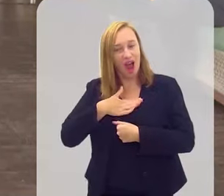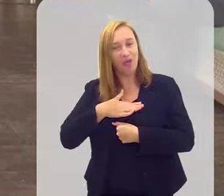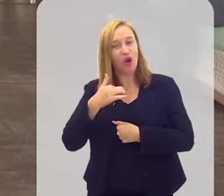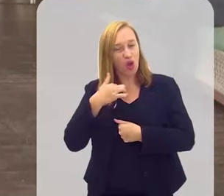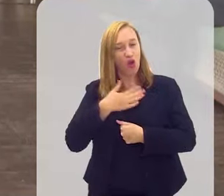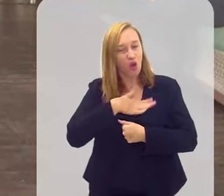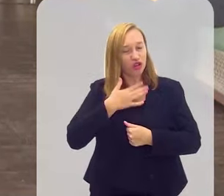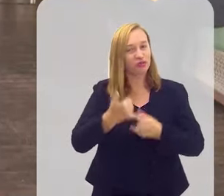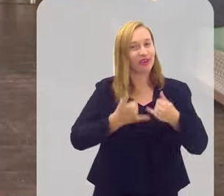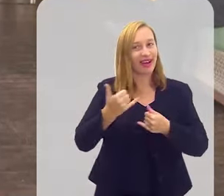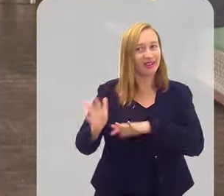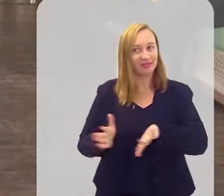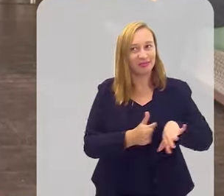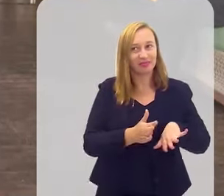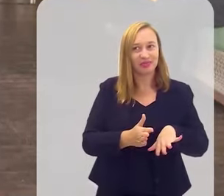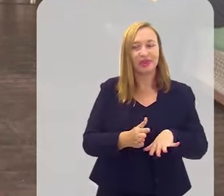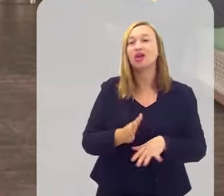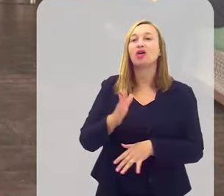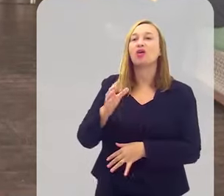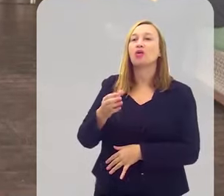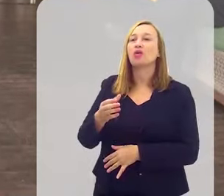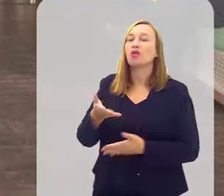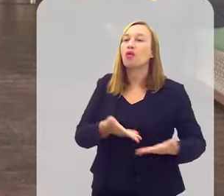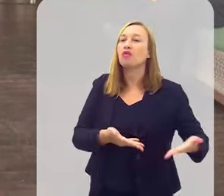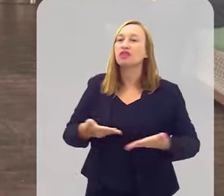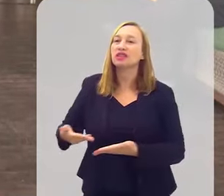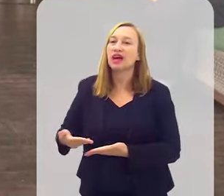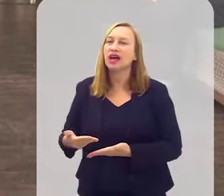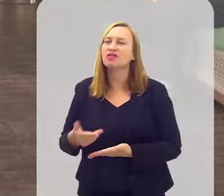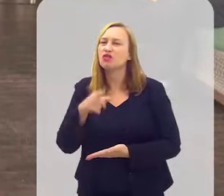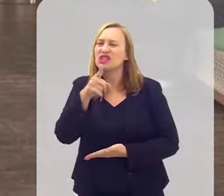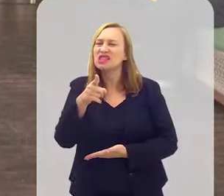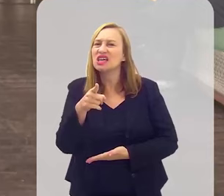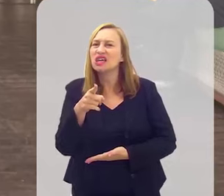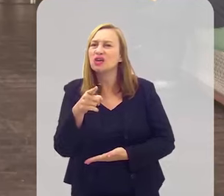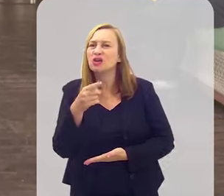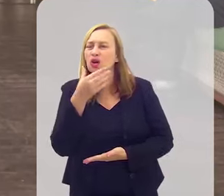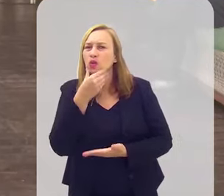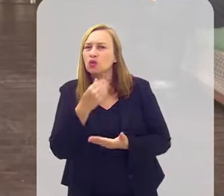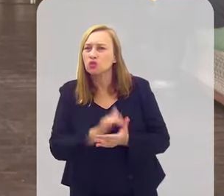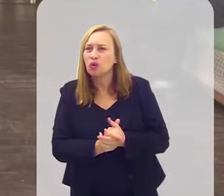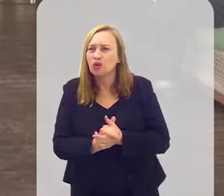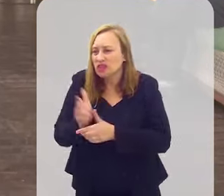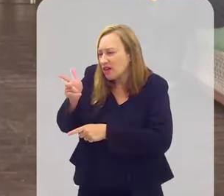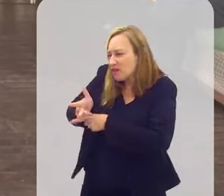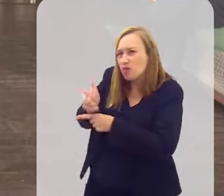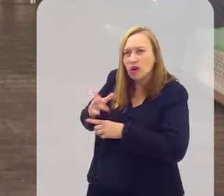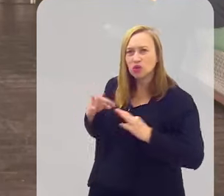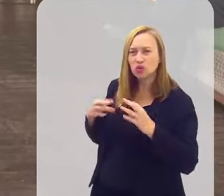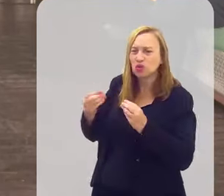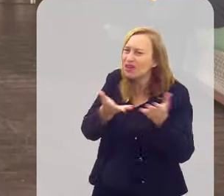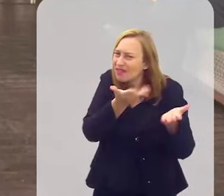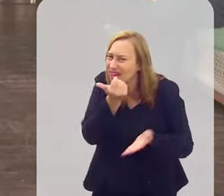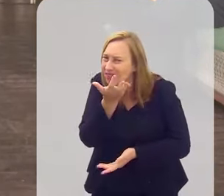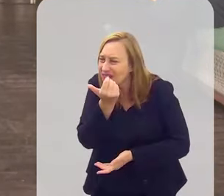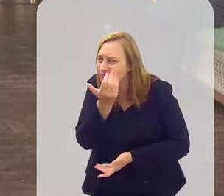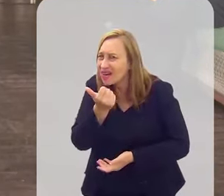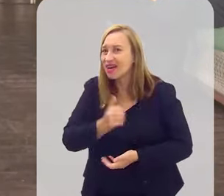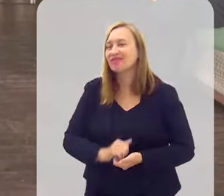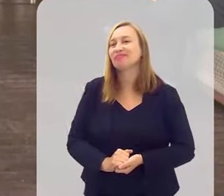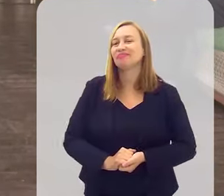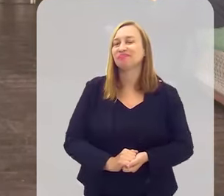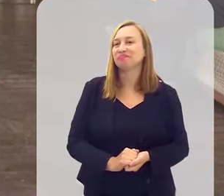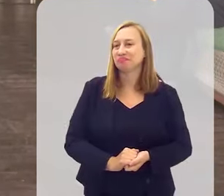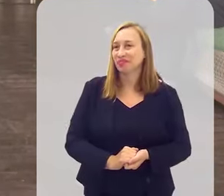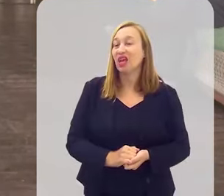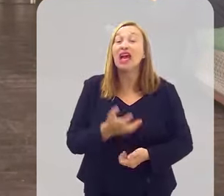pedestal eu faço isso você trouxe alguma convidada tem alguma convidada sua aqui só meu esposo Cadê ele cadê seu maridão tá ali filmando tudo ó D um